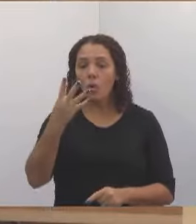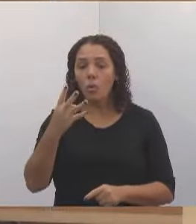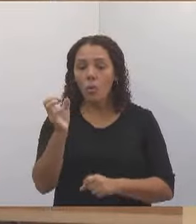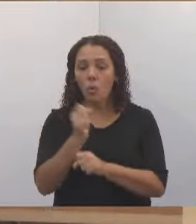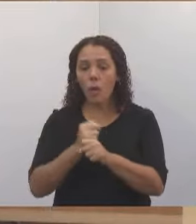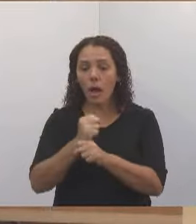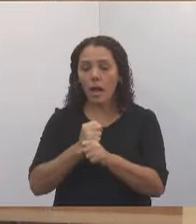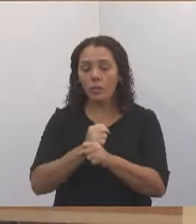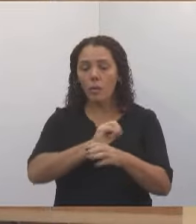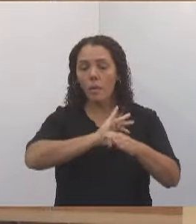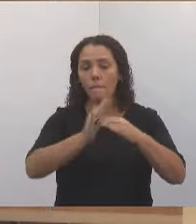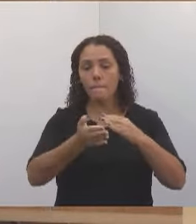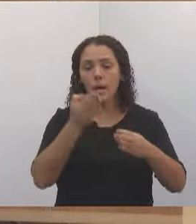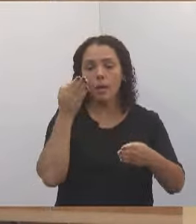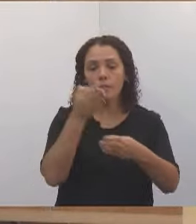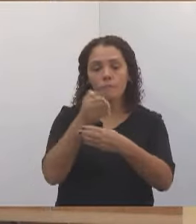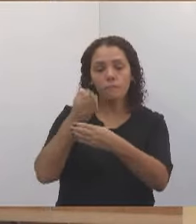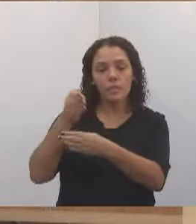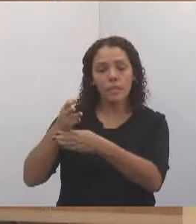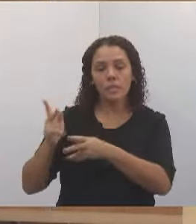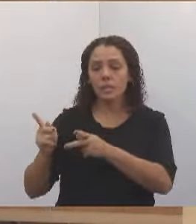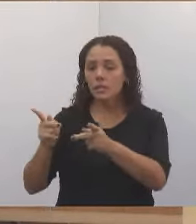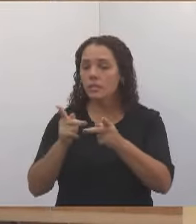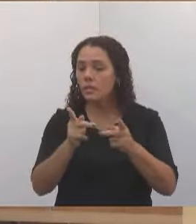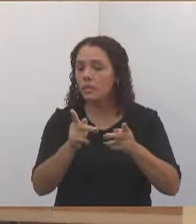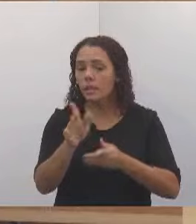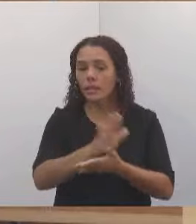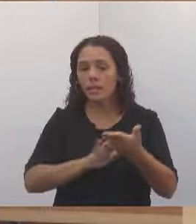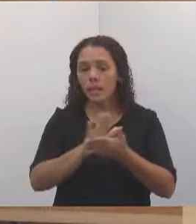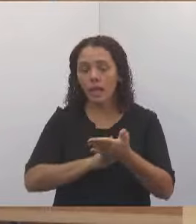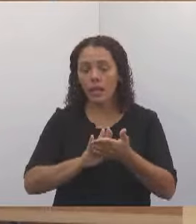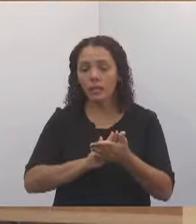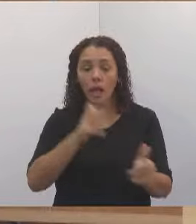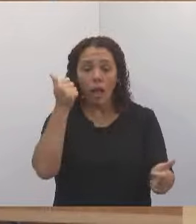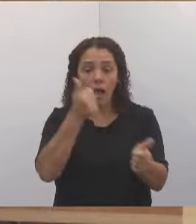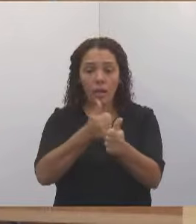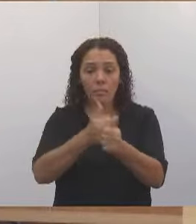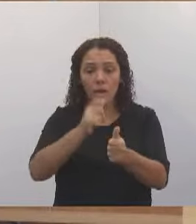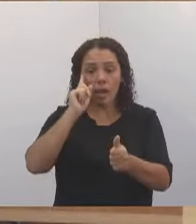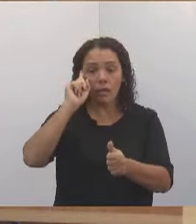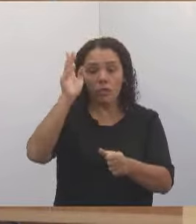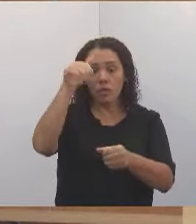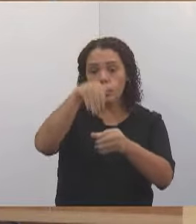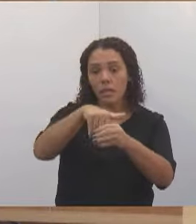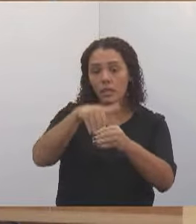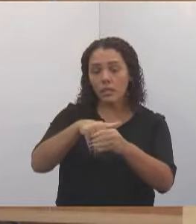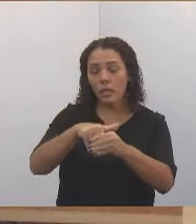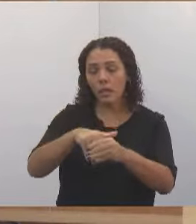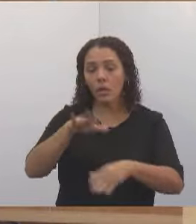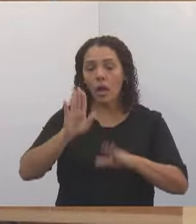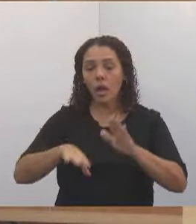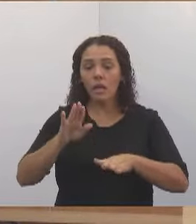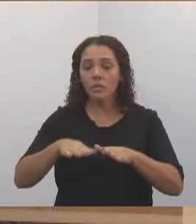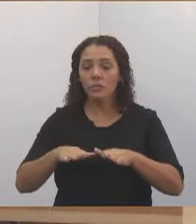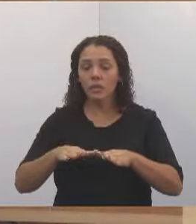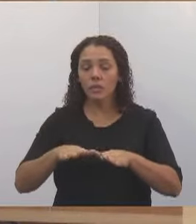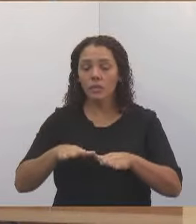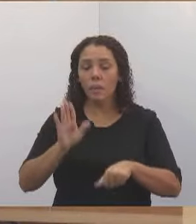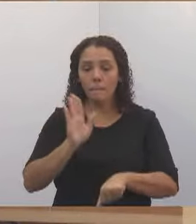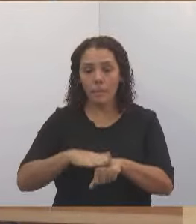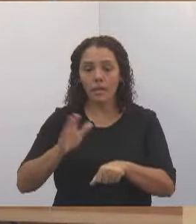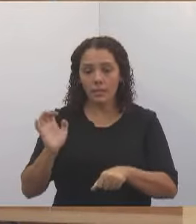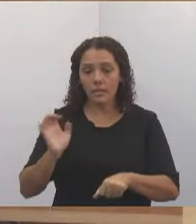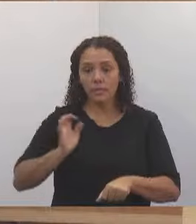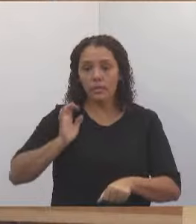ir nos bairros, sem ir na zona rural, e quando chegava próximo à eleição, muitas vezes tem um poder aquisitivo mais alto